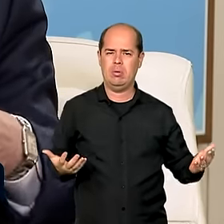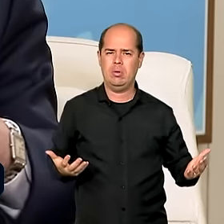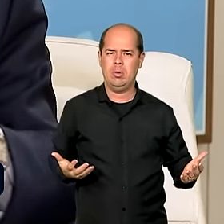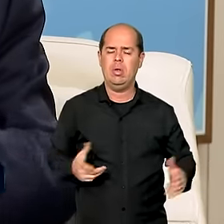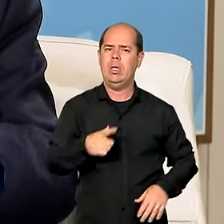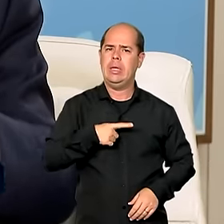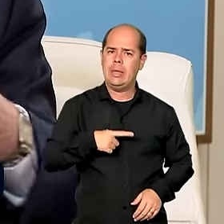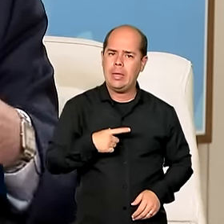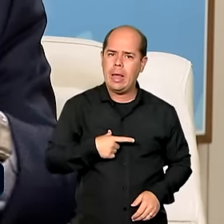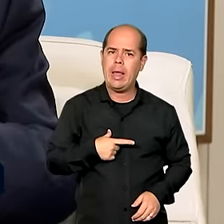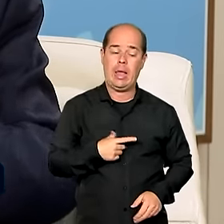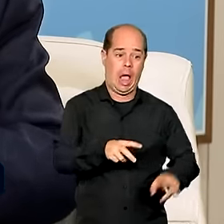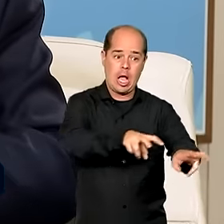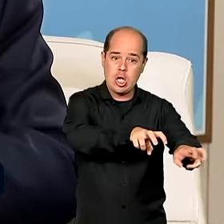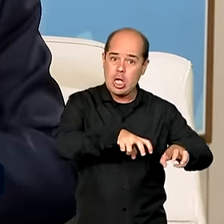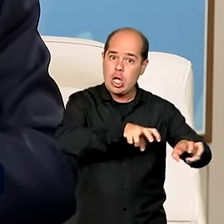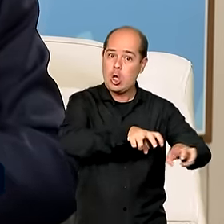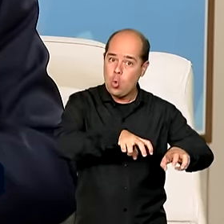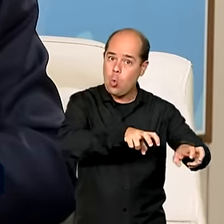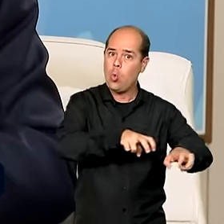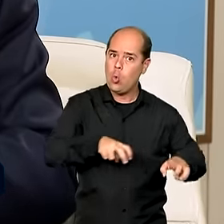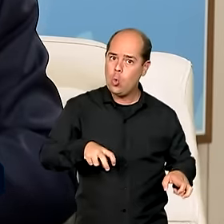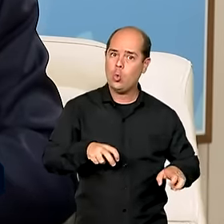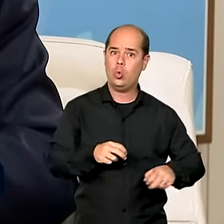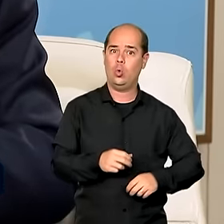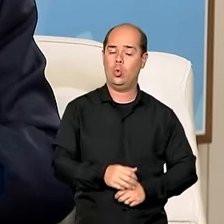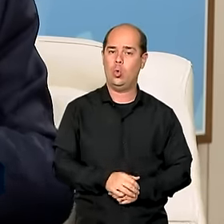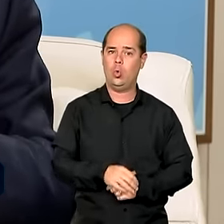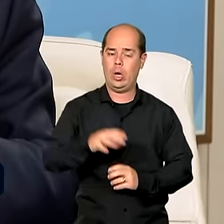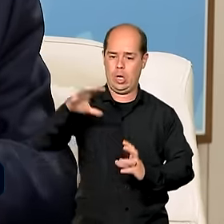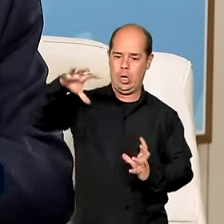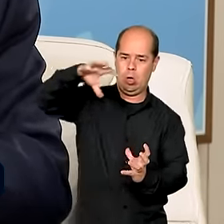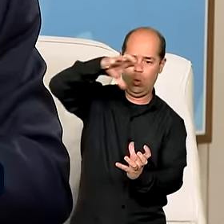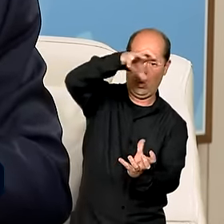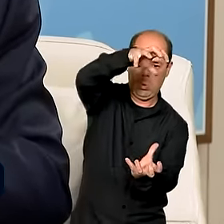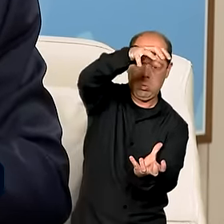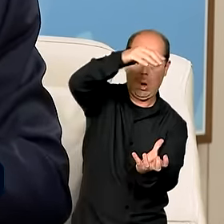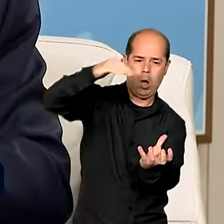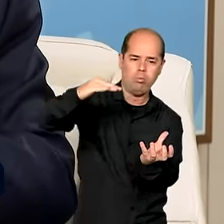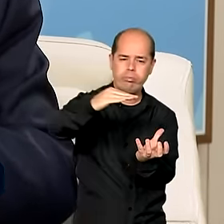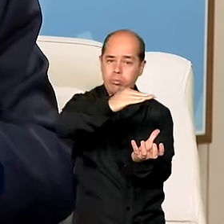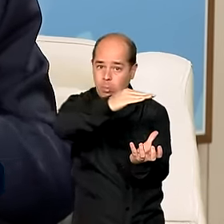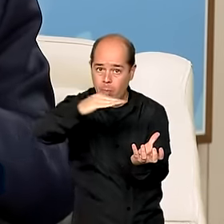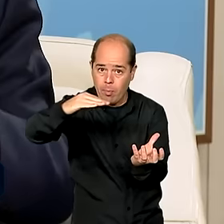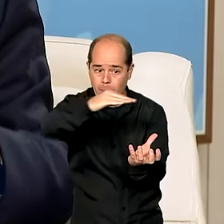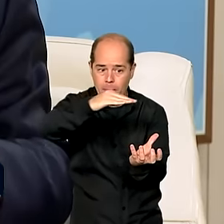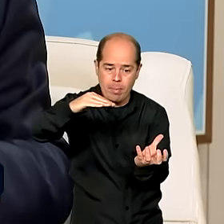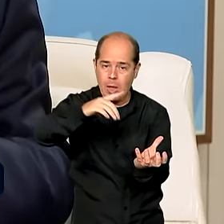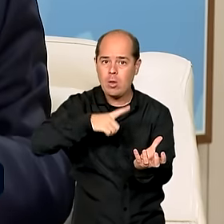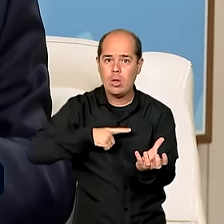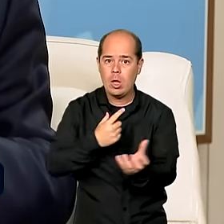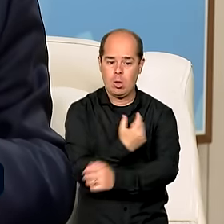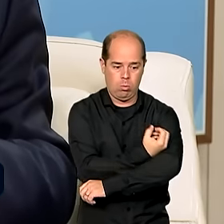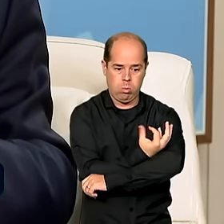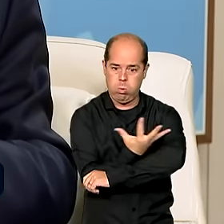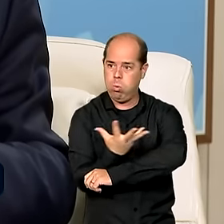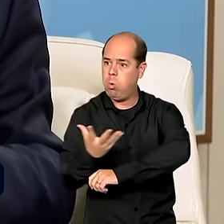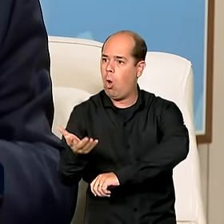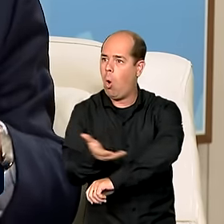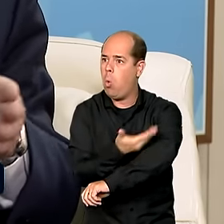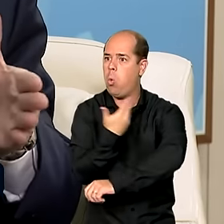agricultura mais competitiva dos trópicos batendo record de Safra uma indústria